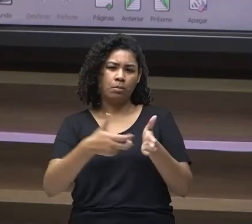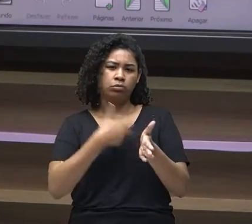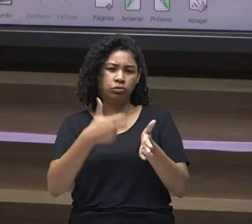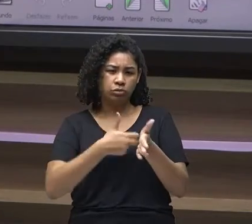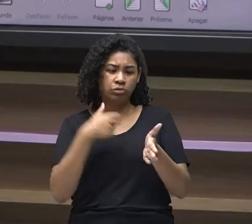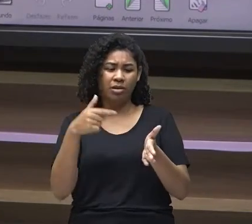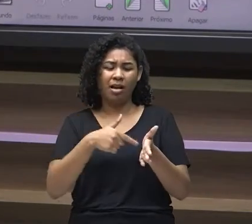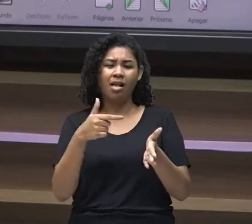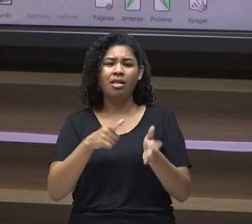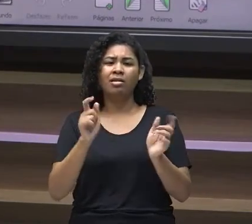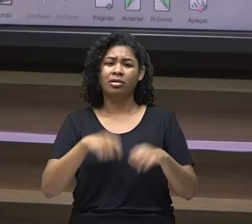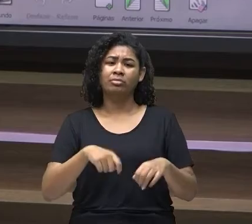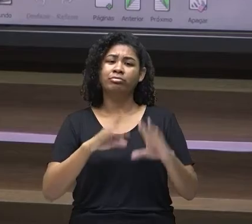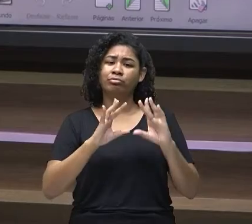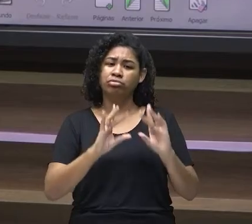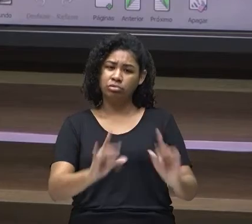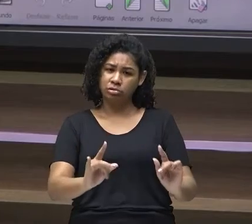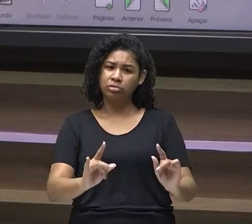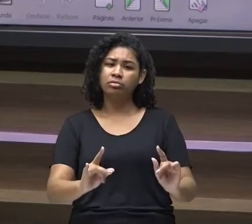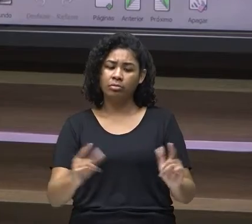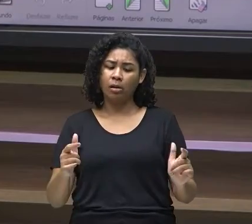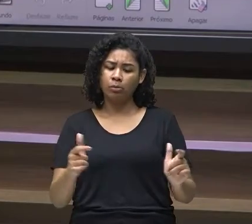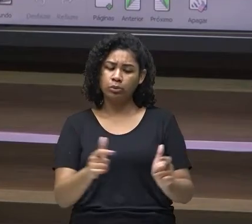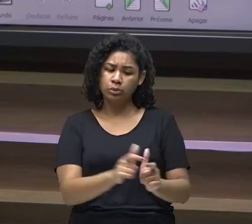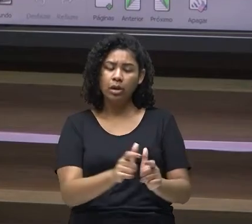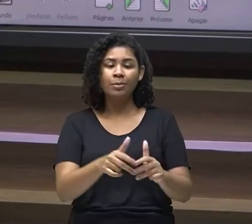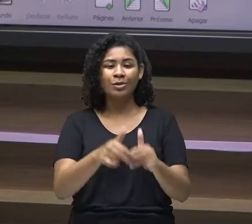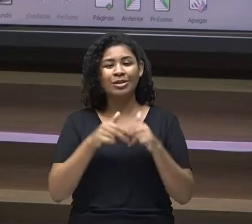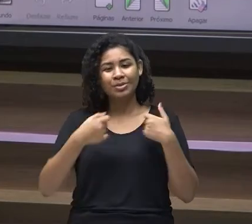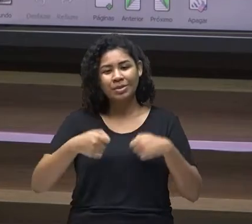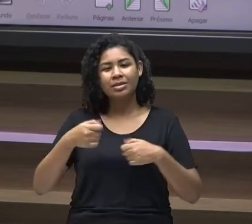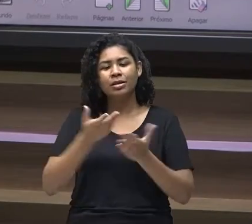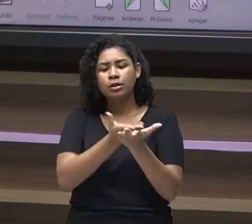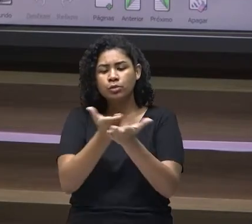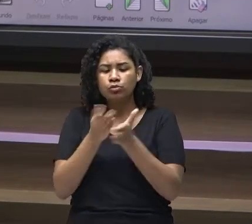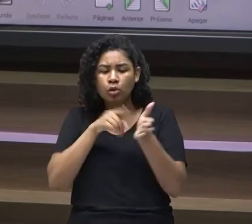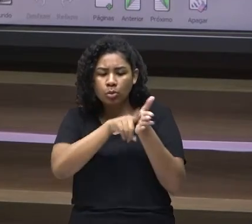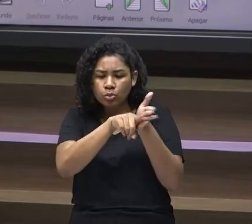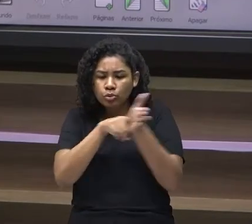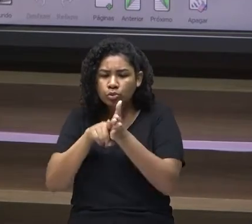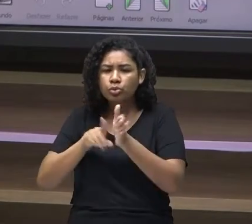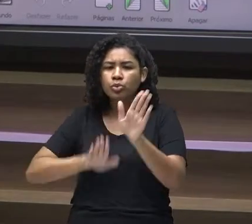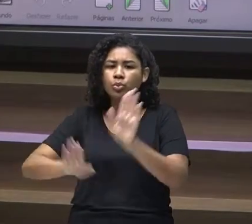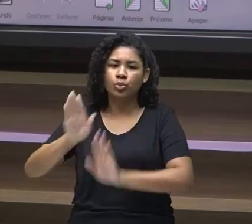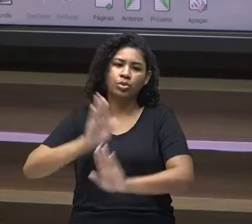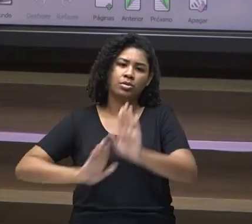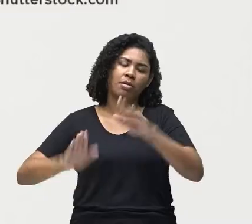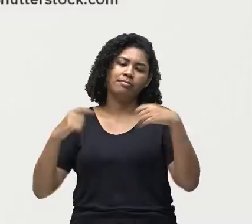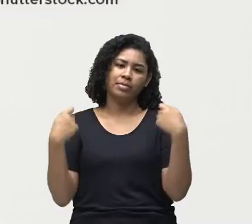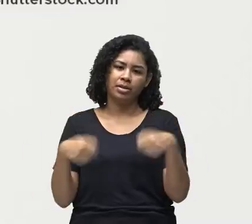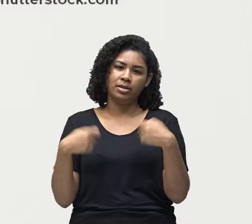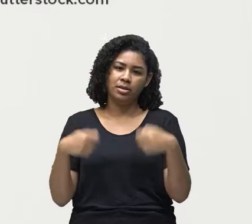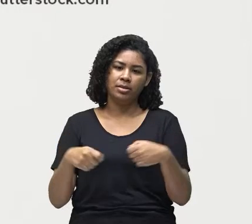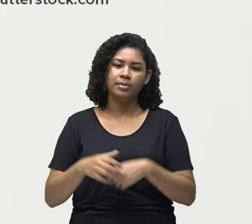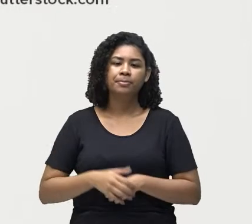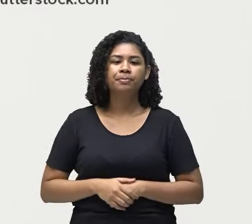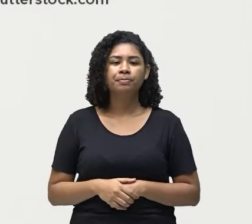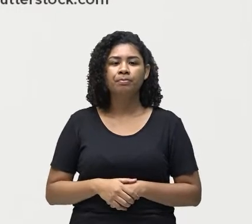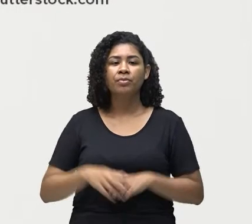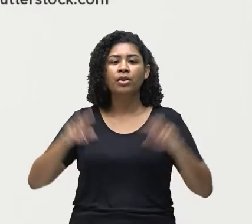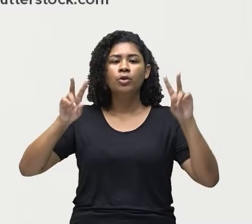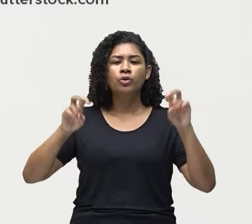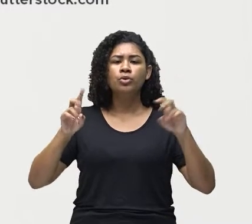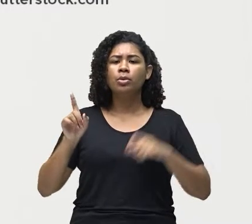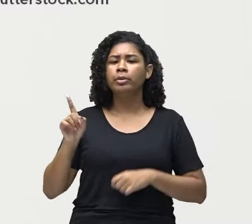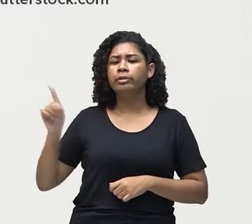infinitos, Por isso que é necessário ter estudos e cuidados em relação a isso. E quanto ao funcionamento de uma